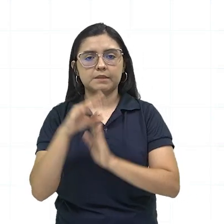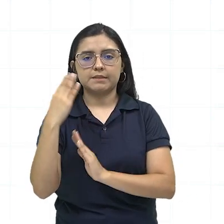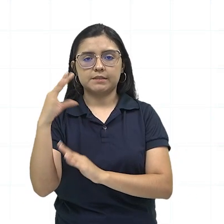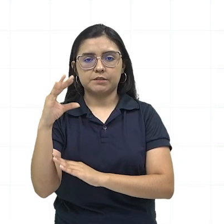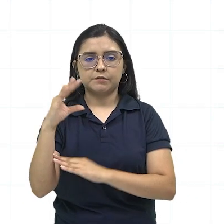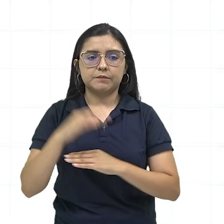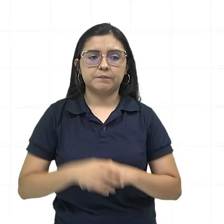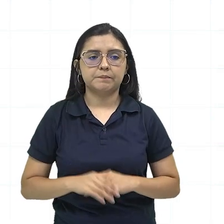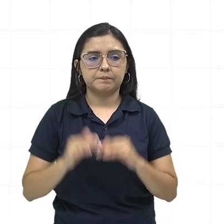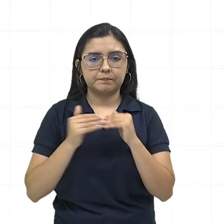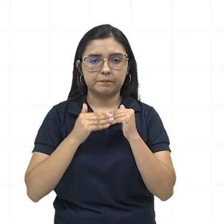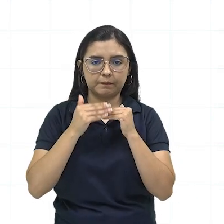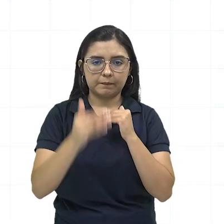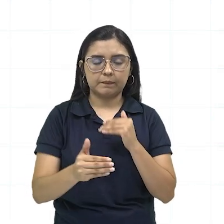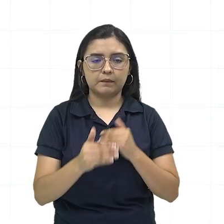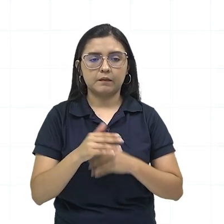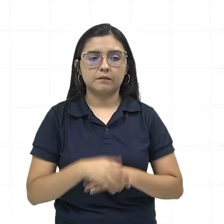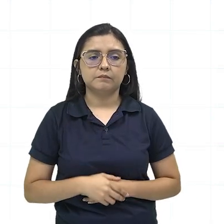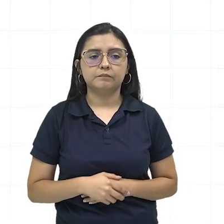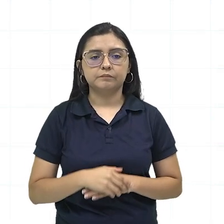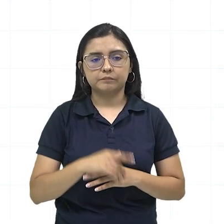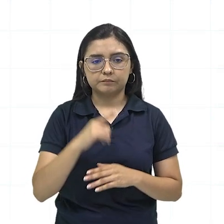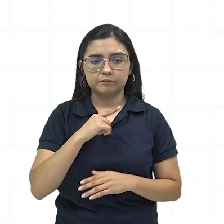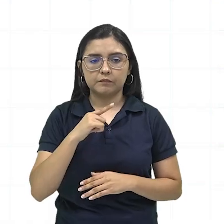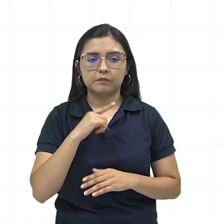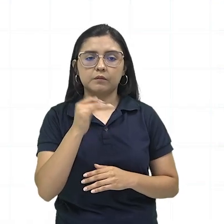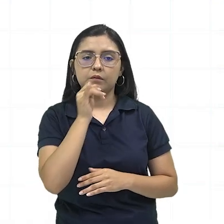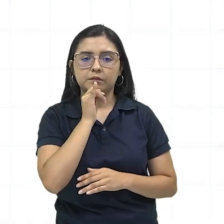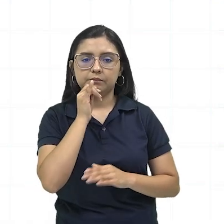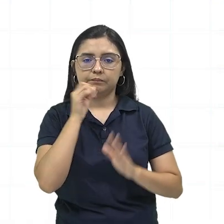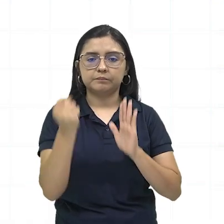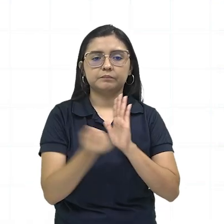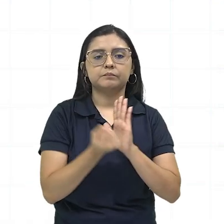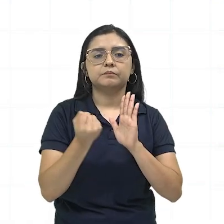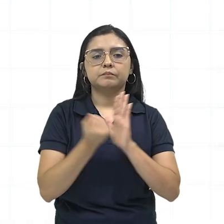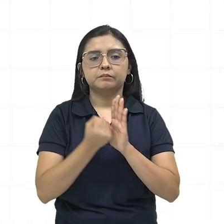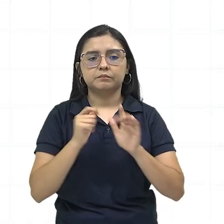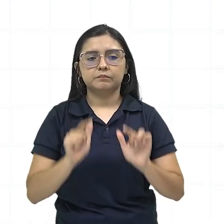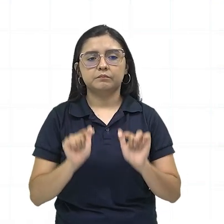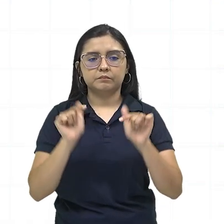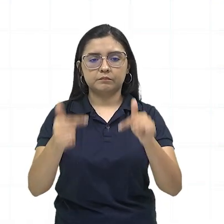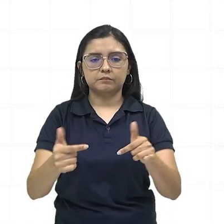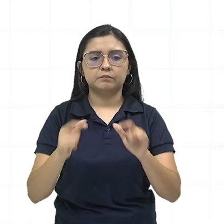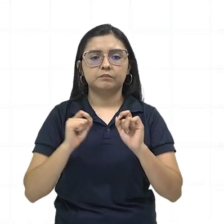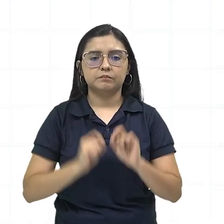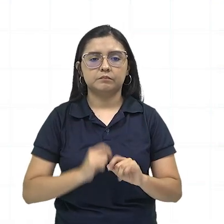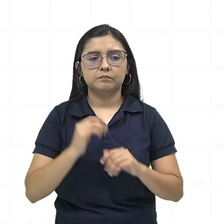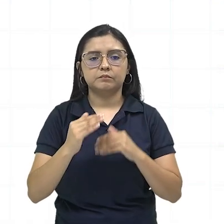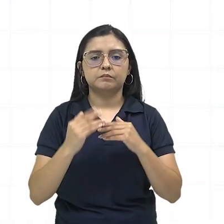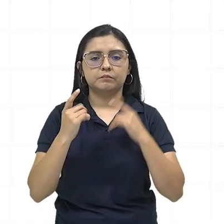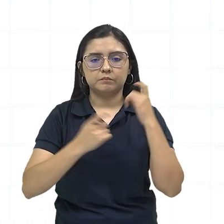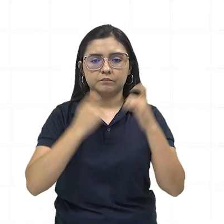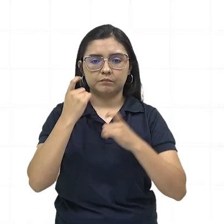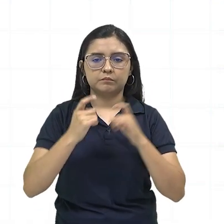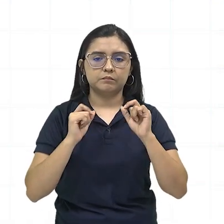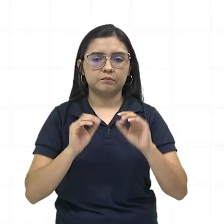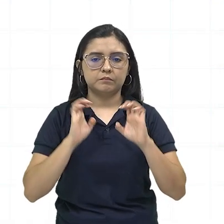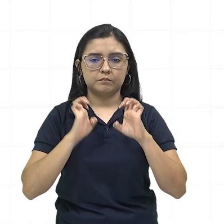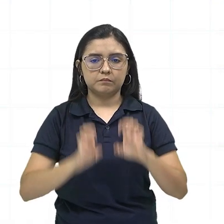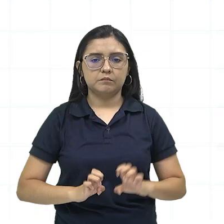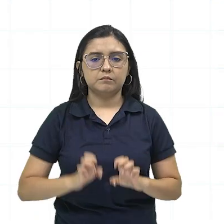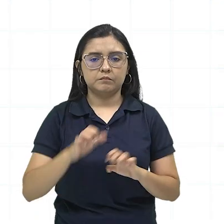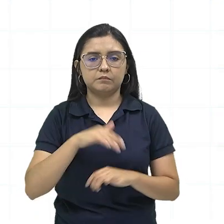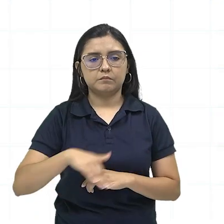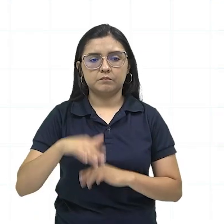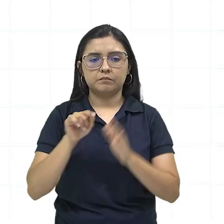científica. Continuando, um exemplo marcante desse movimento é a crescente preocupação com a ética na pesquisa com seres humanos. Então, aqui